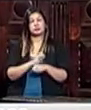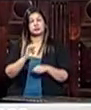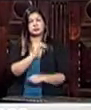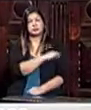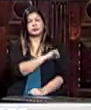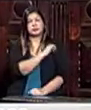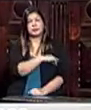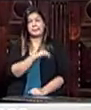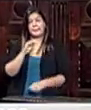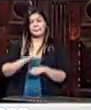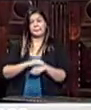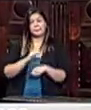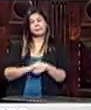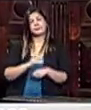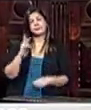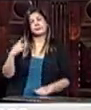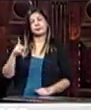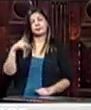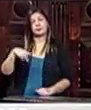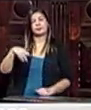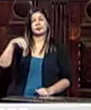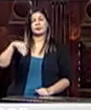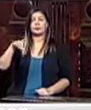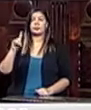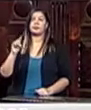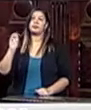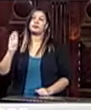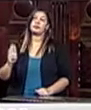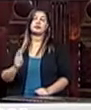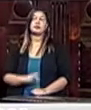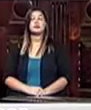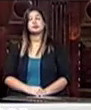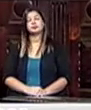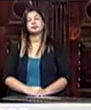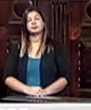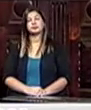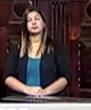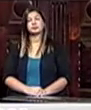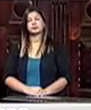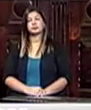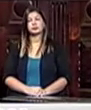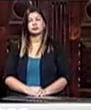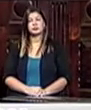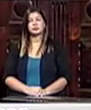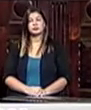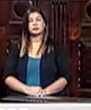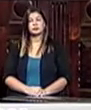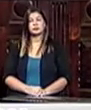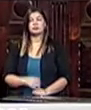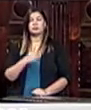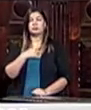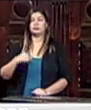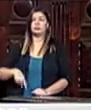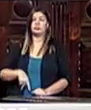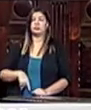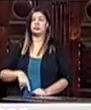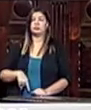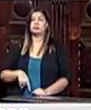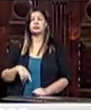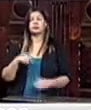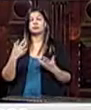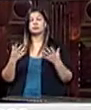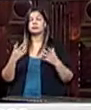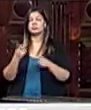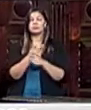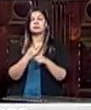falência sob a responsabilidade do PMDB que está no poder. O presidente Pezão quer encontrar